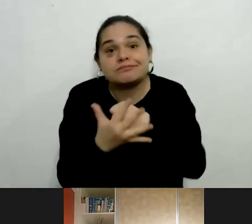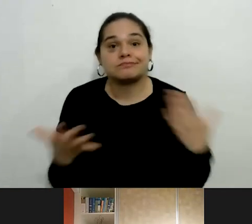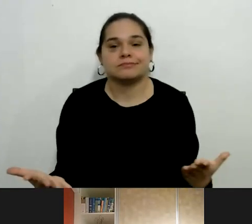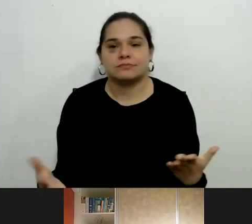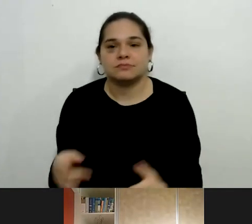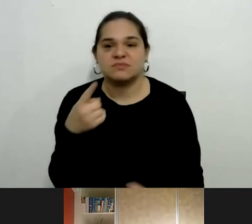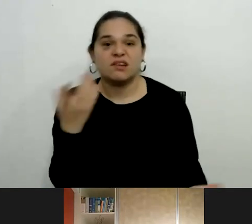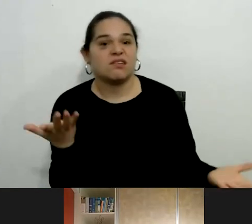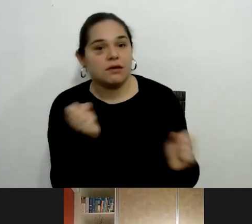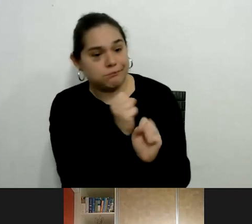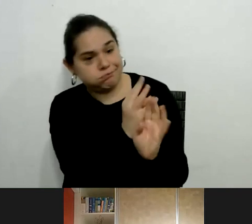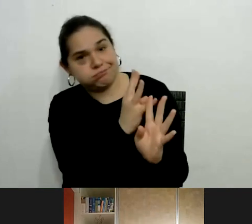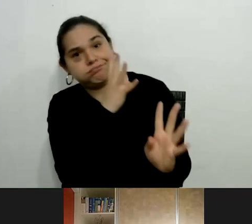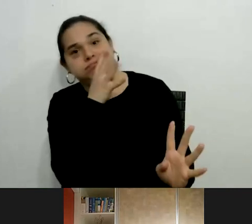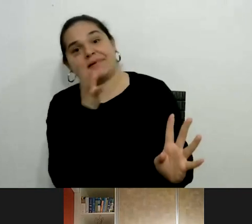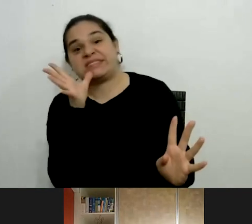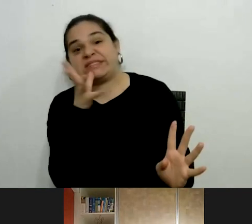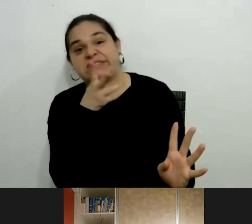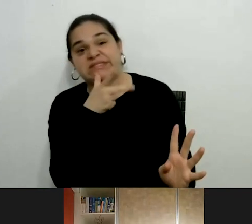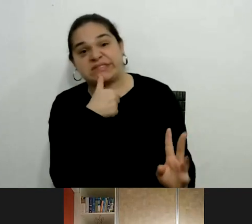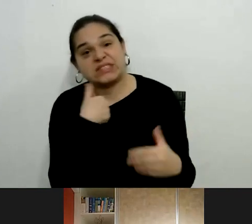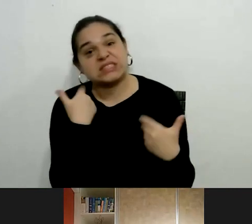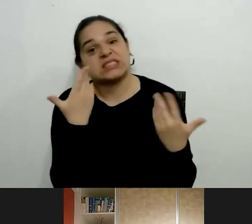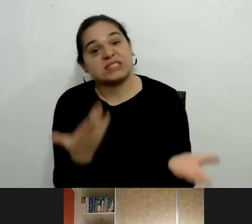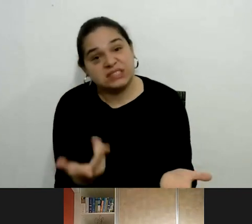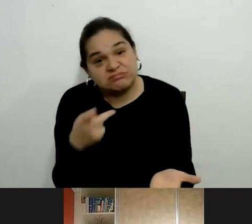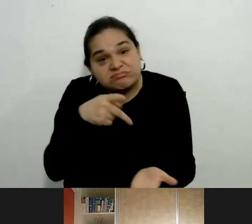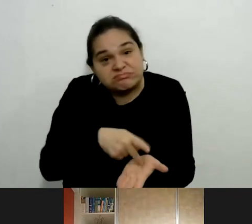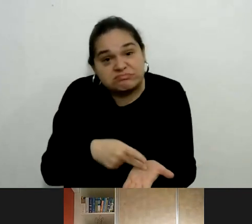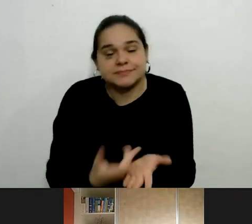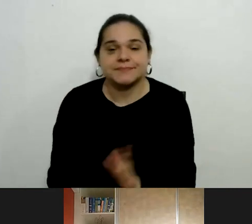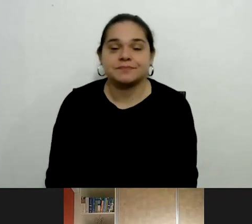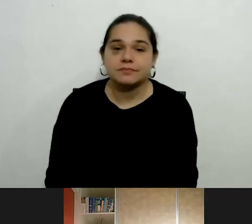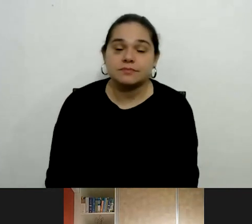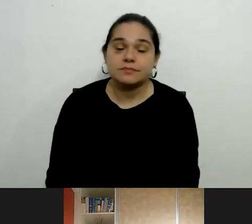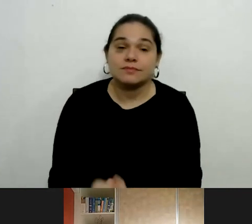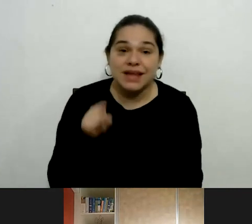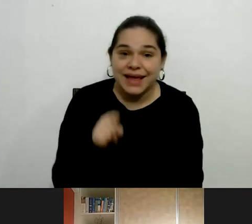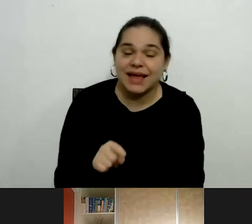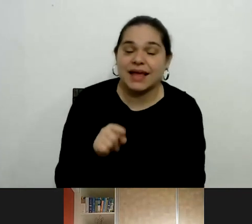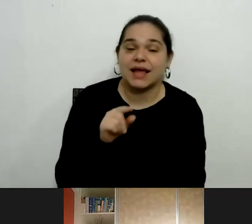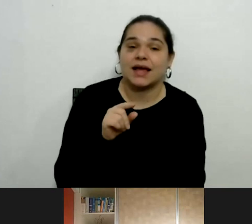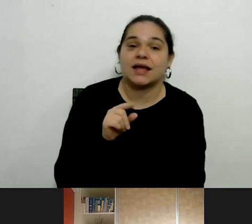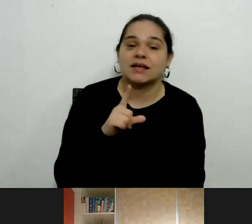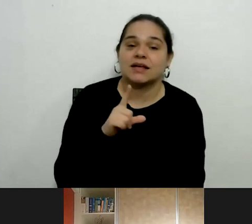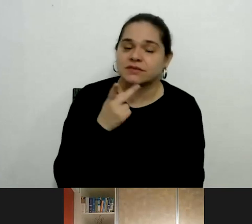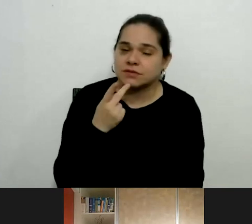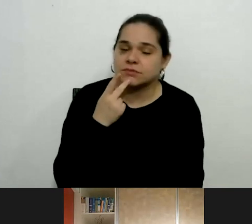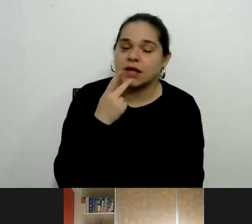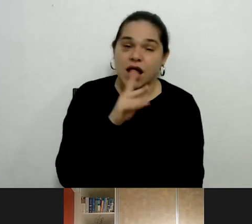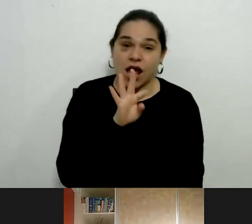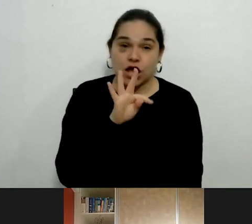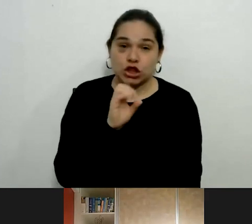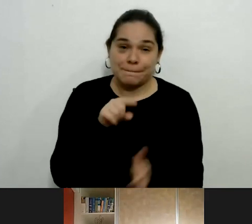fora o tamanho da espera e como a gente tem, inclusive a TopMed passa para nós os números, 85% dos